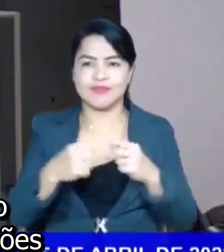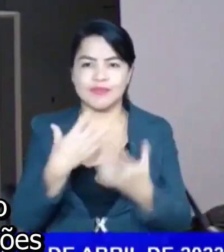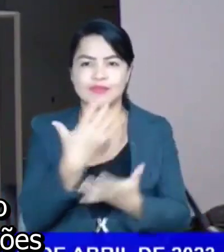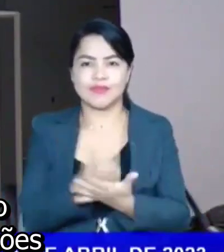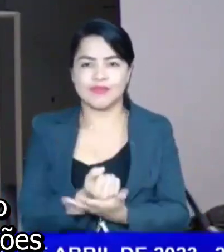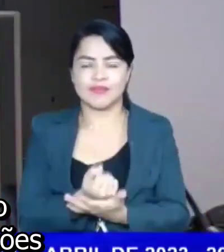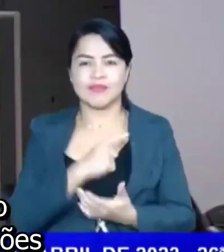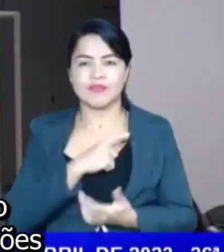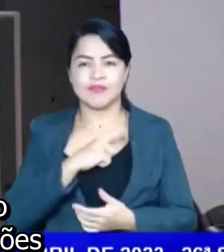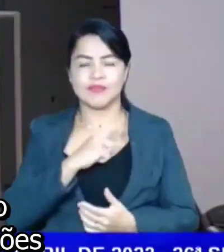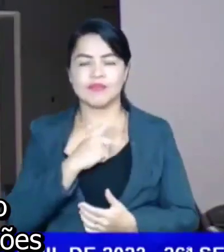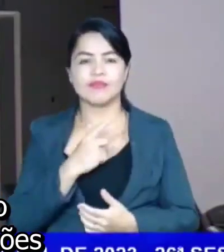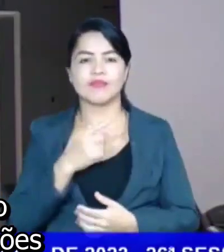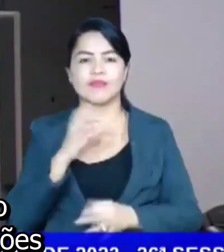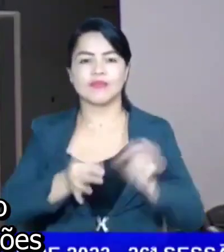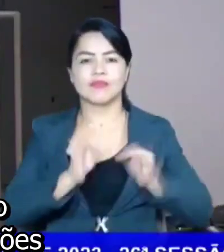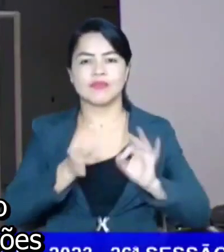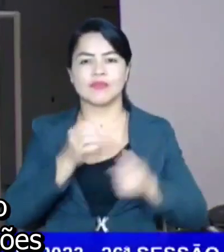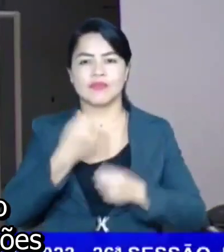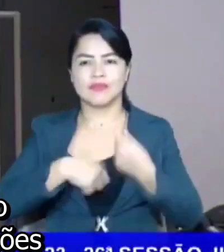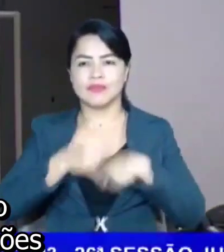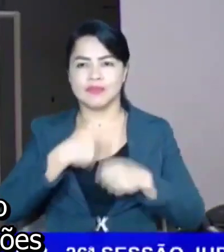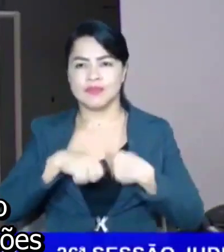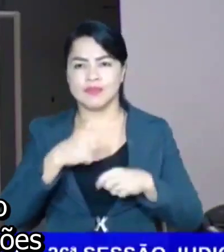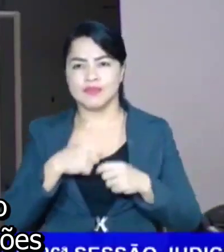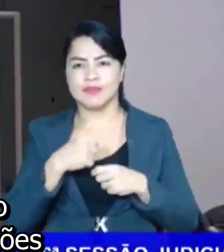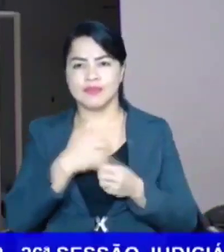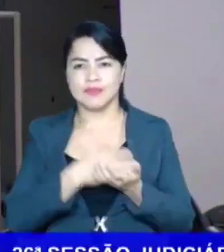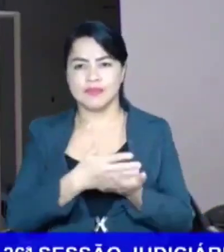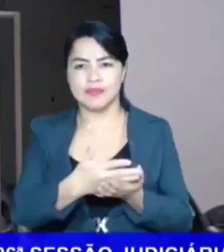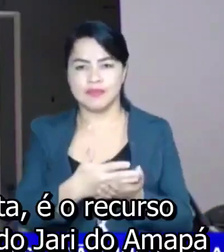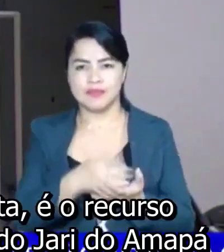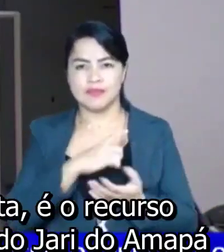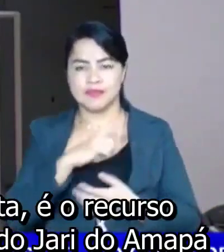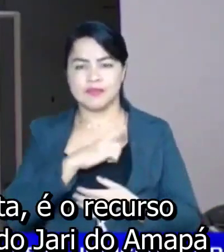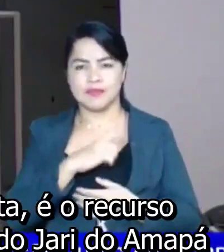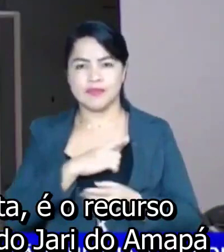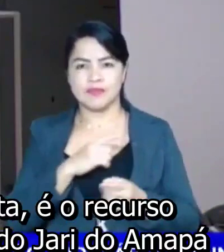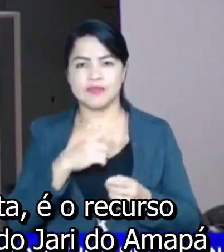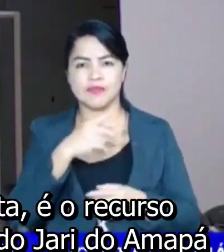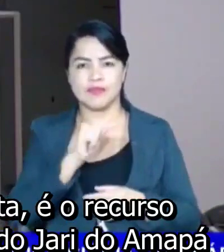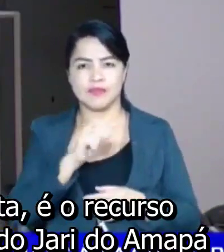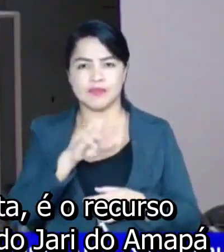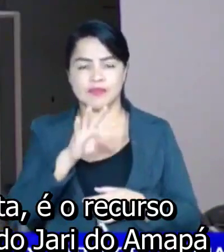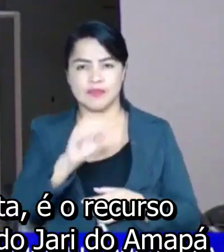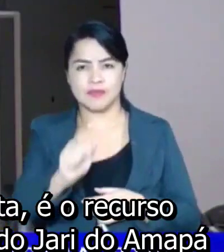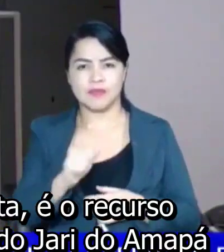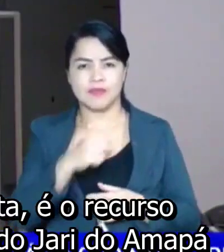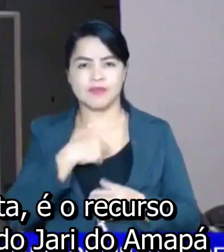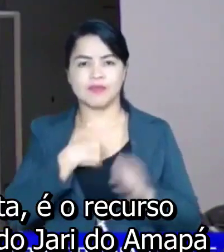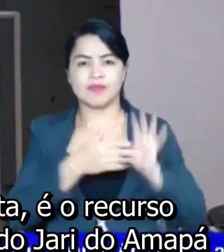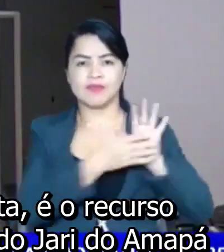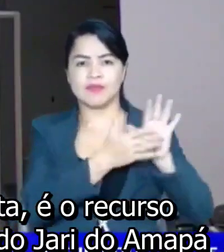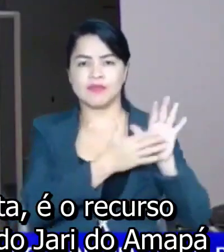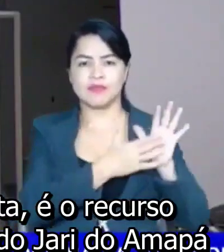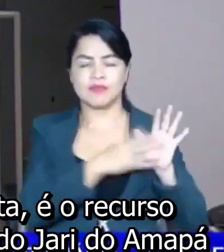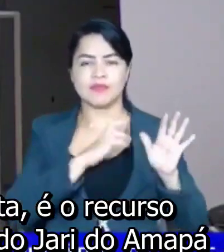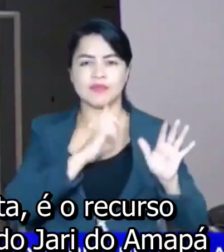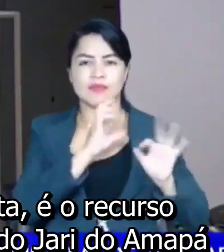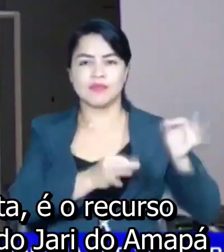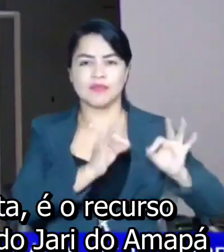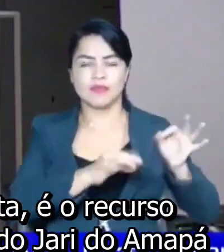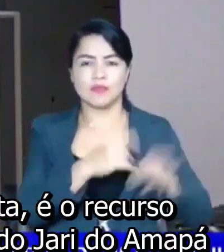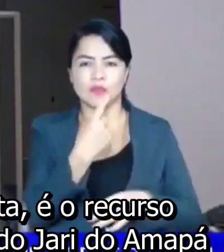sessão judicial e sessão administrativa. Começaremos, então, pela pauta judicial. Chamo a julgamento o item 1